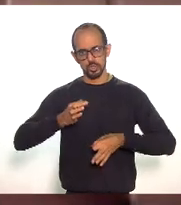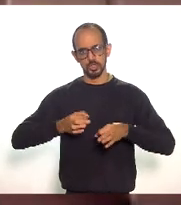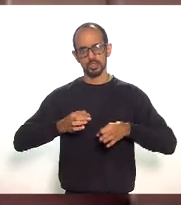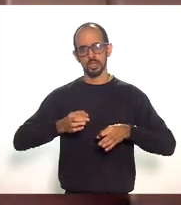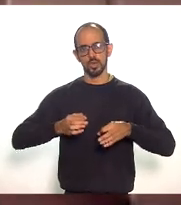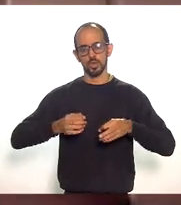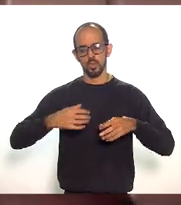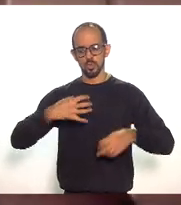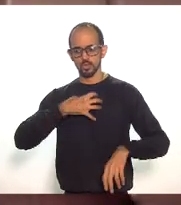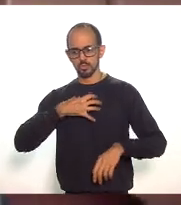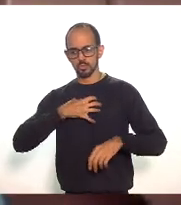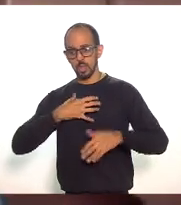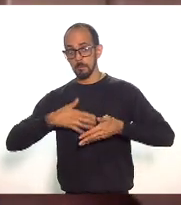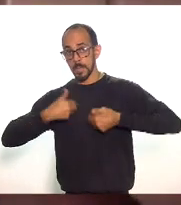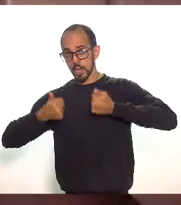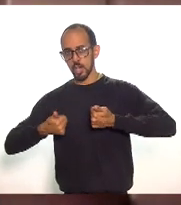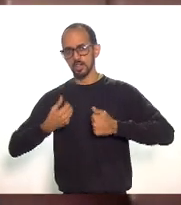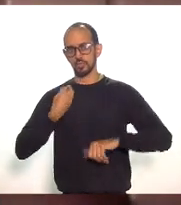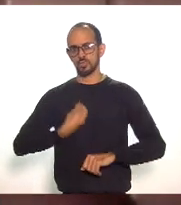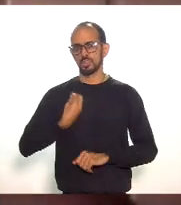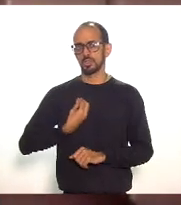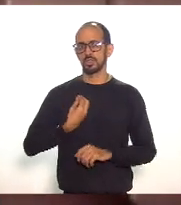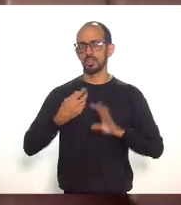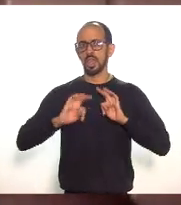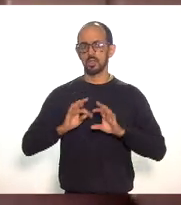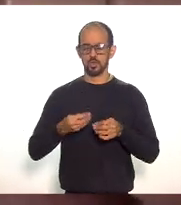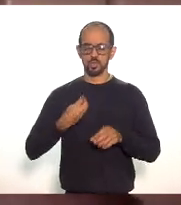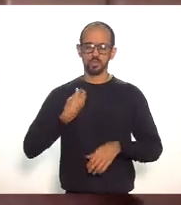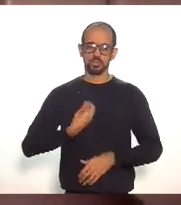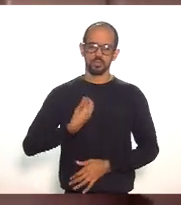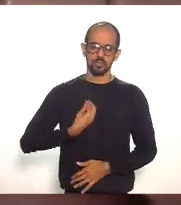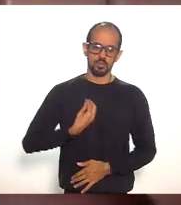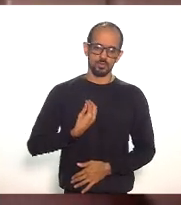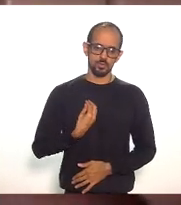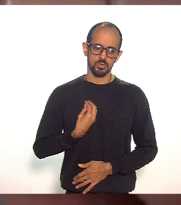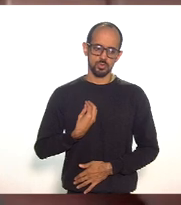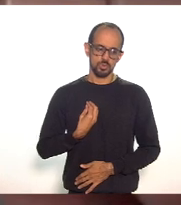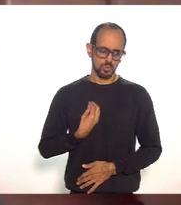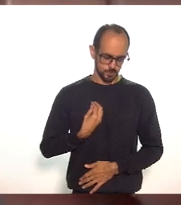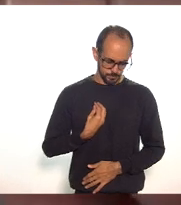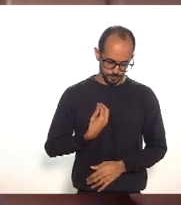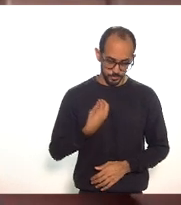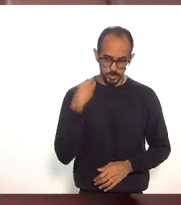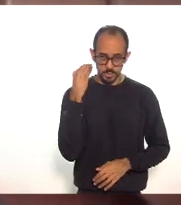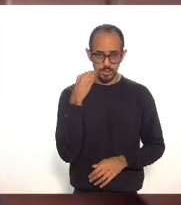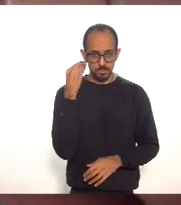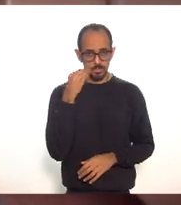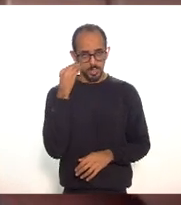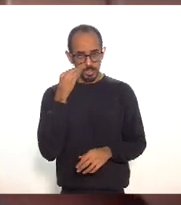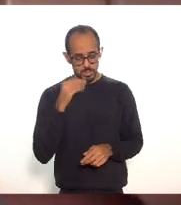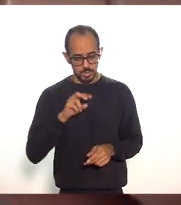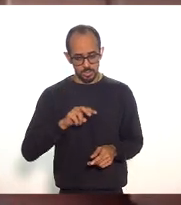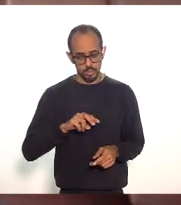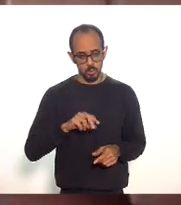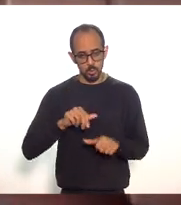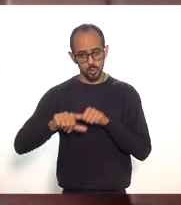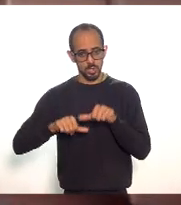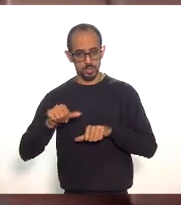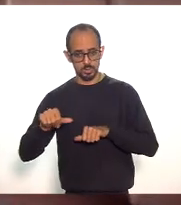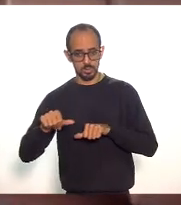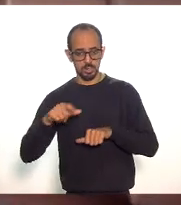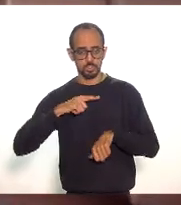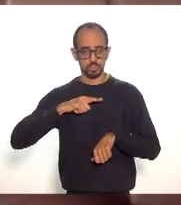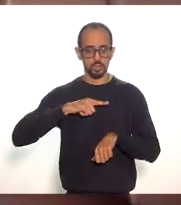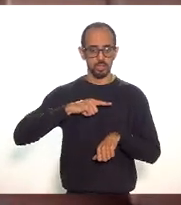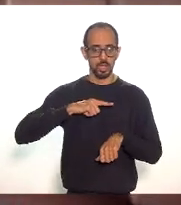de vida e aos que ficaram vivos e vivas nessa experiência de transição, temos aqui o nosso companheiro